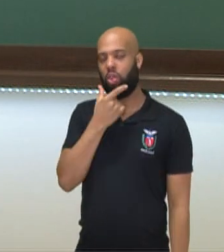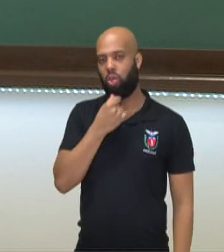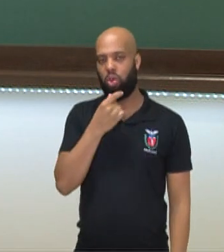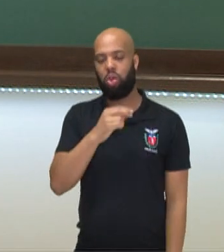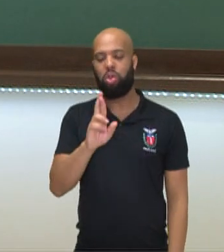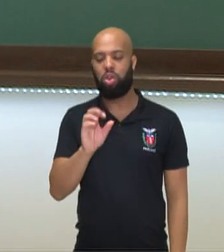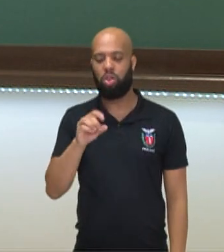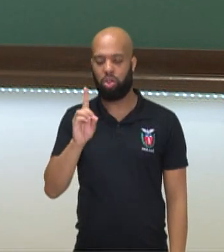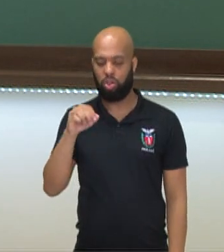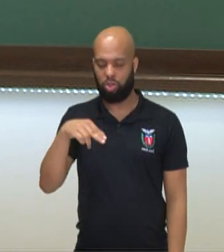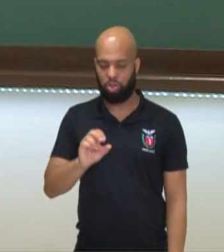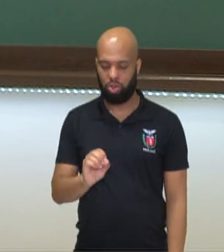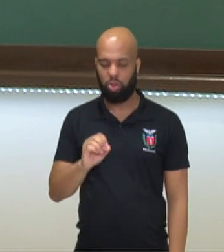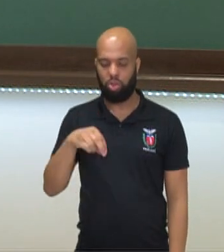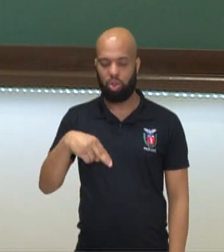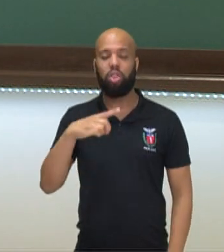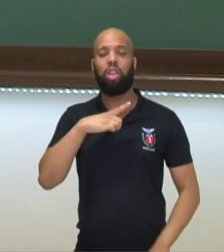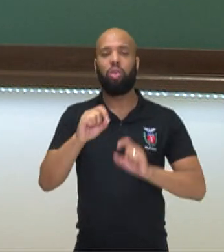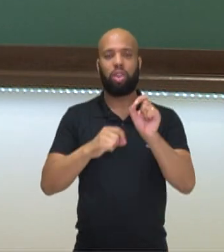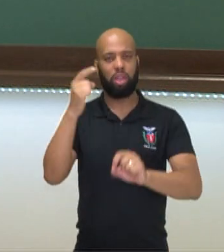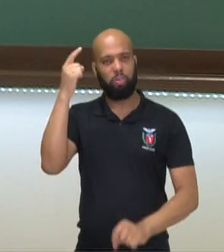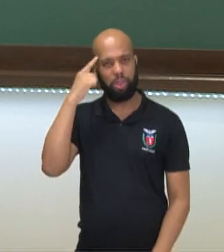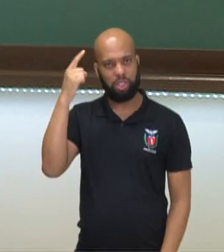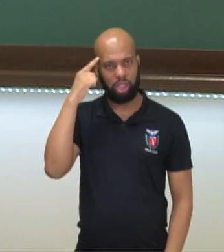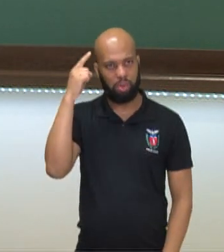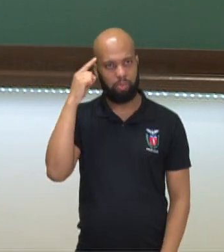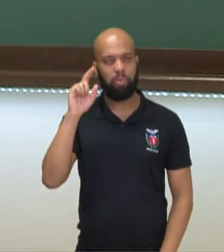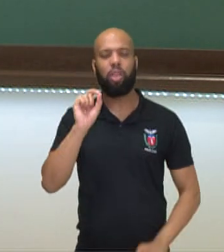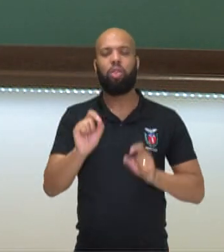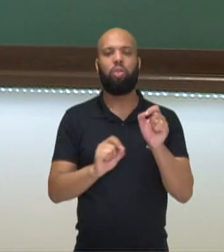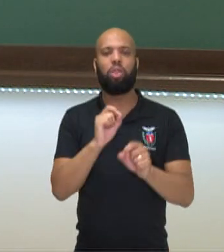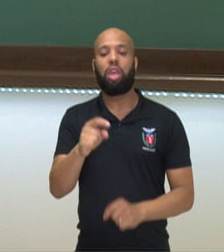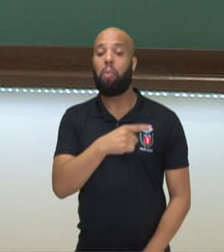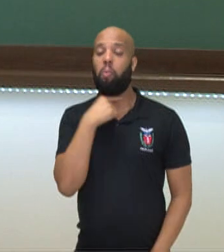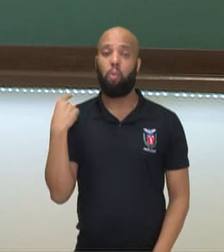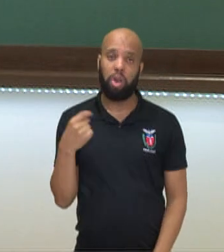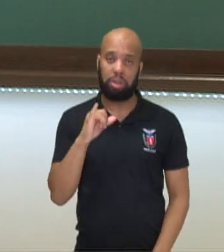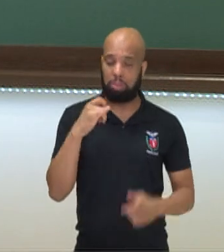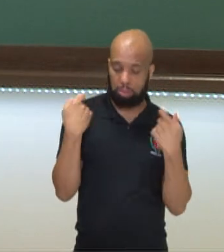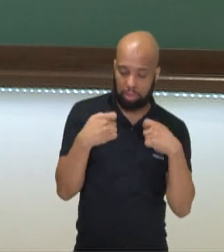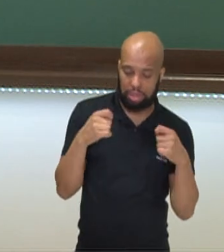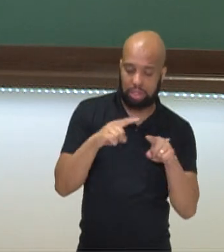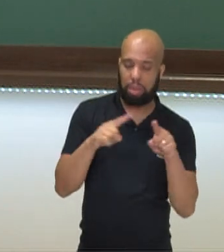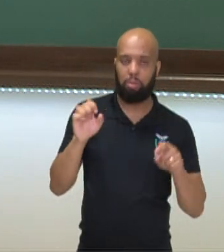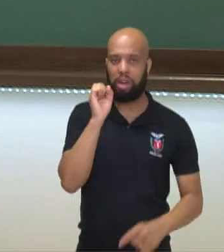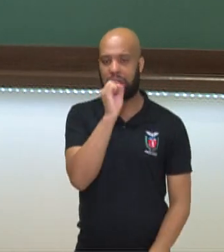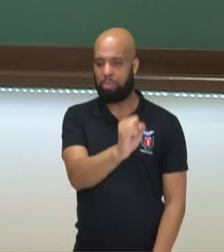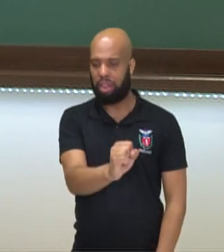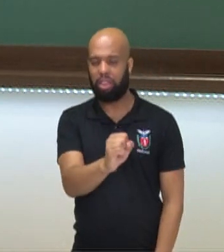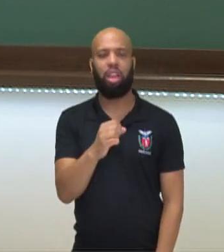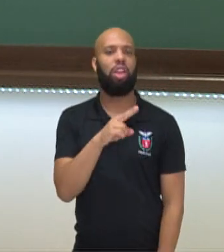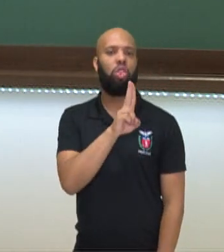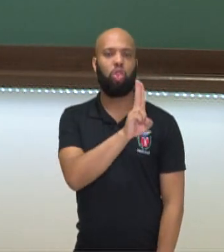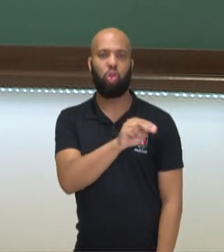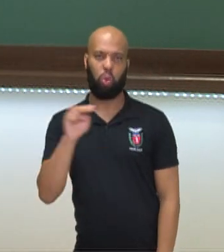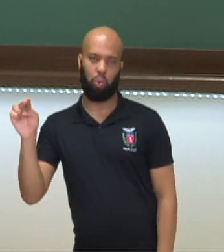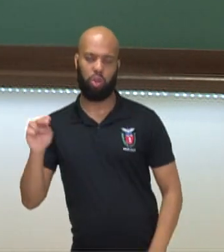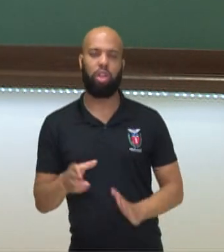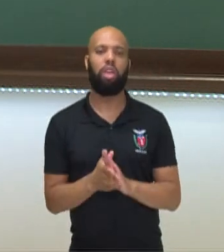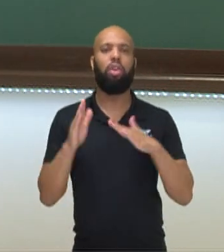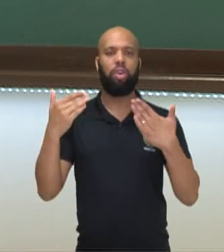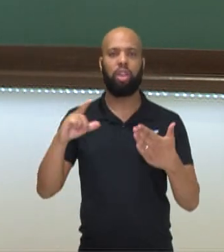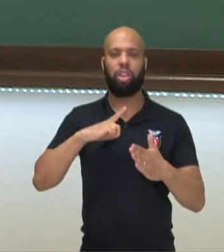Rondon, inclusive, trouxe aí a ideia, a máxima de morrer se for preciso, matar jamais.